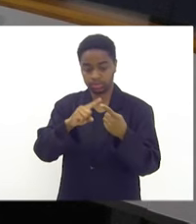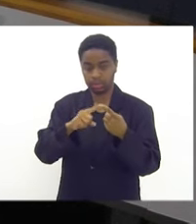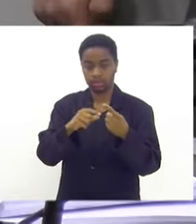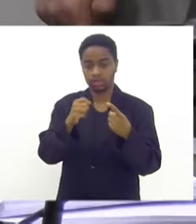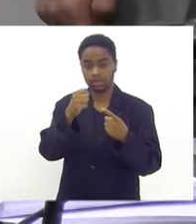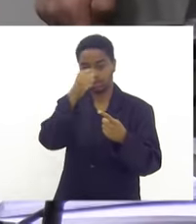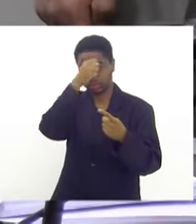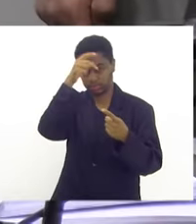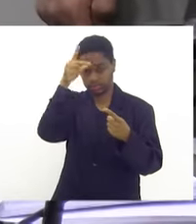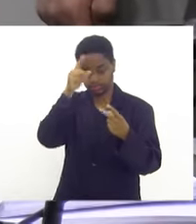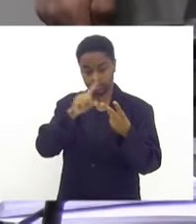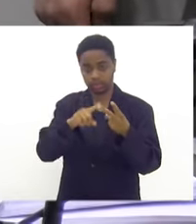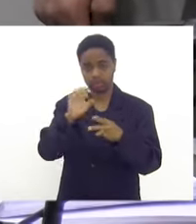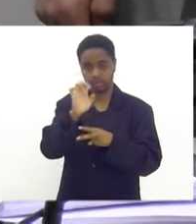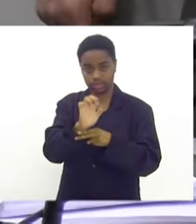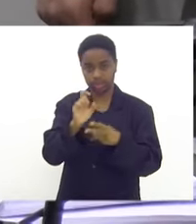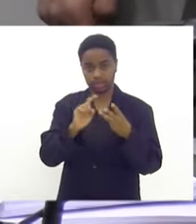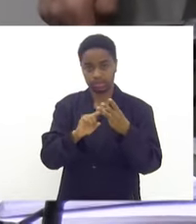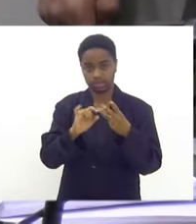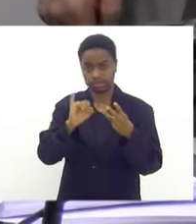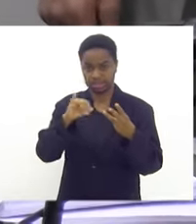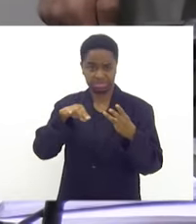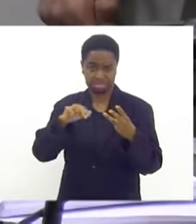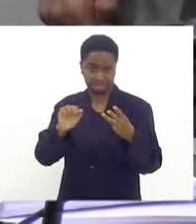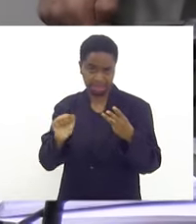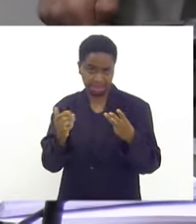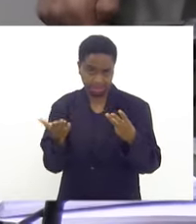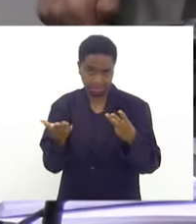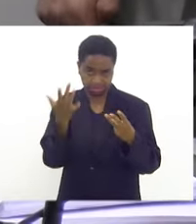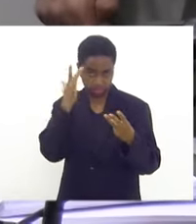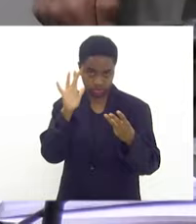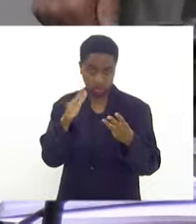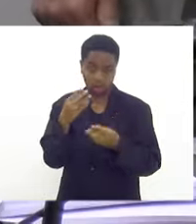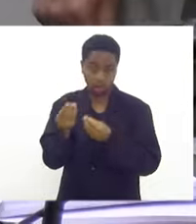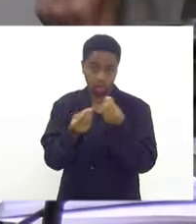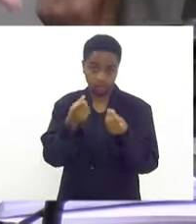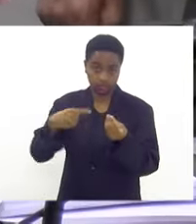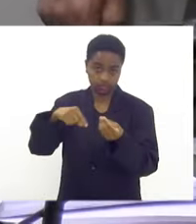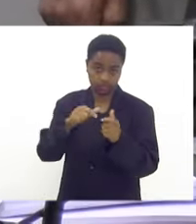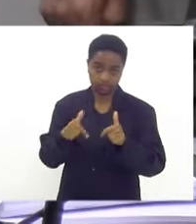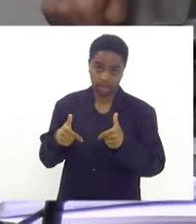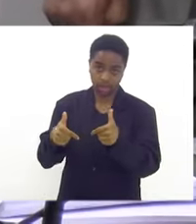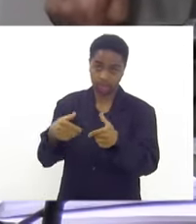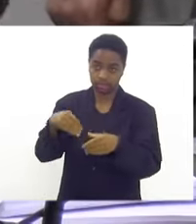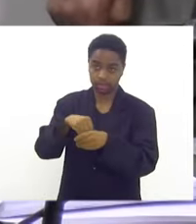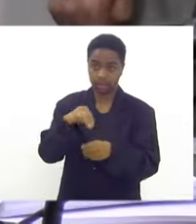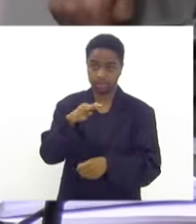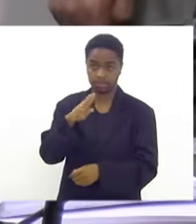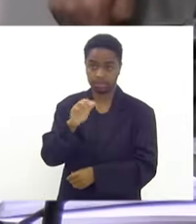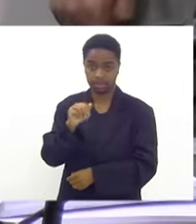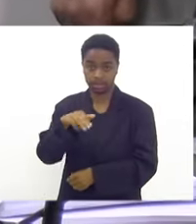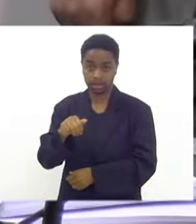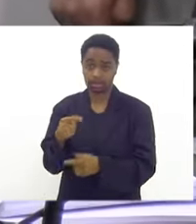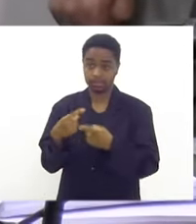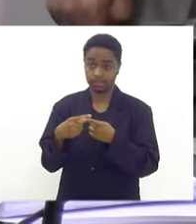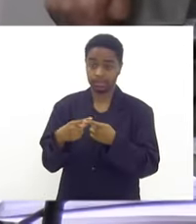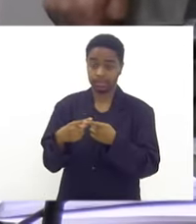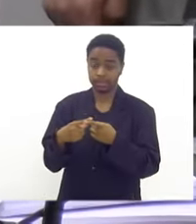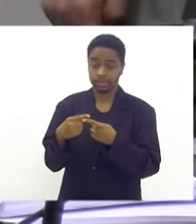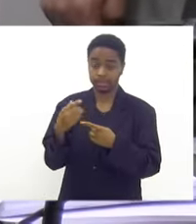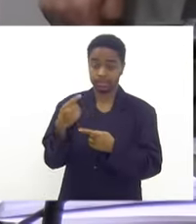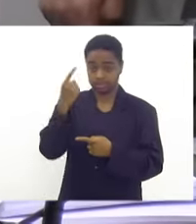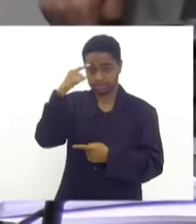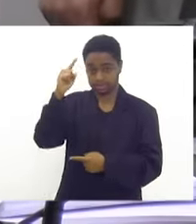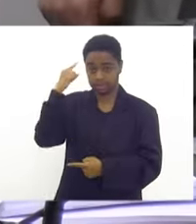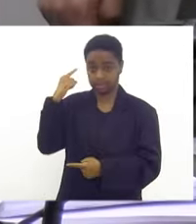estado inia ou estado inia Marin não sei de que forma vocês agem dentro do Ibama porque na reunião passada o Bruno não sabia nem explicar